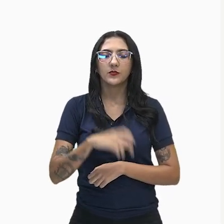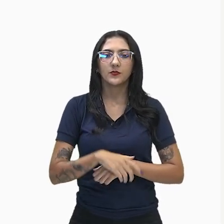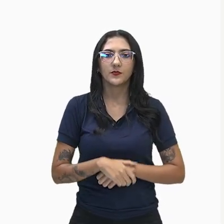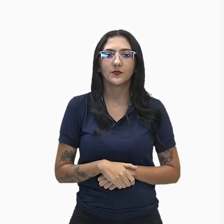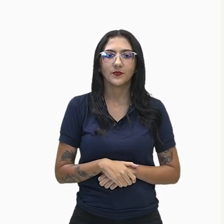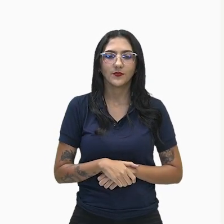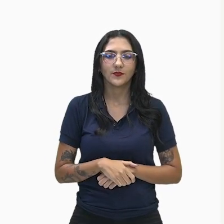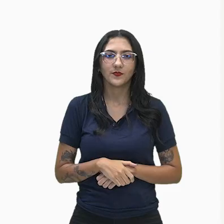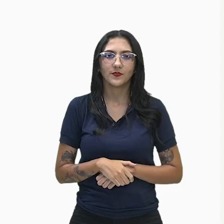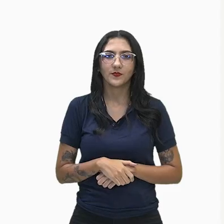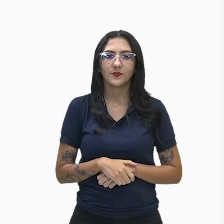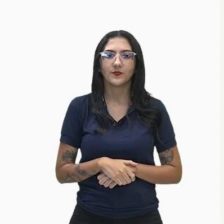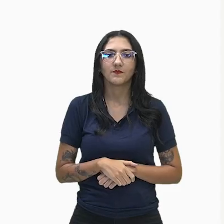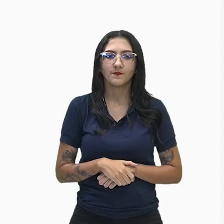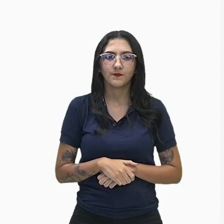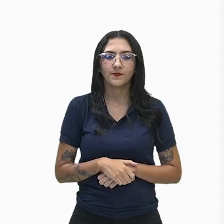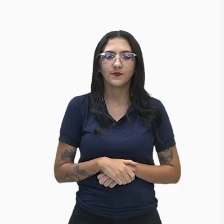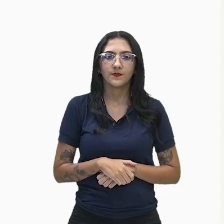Certo?